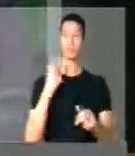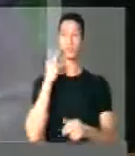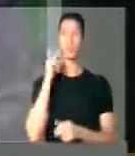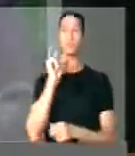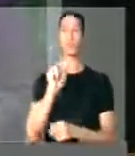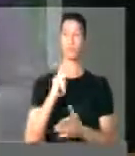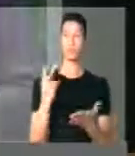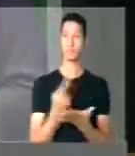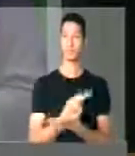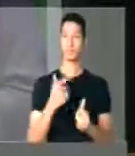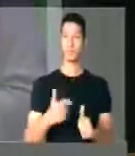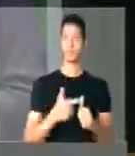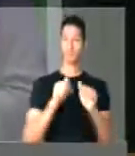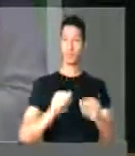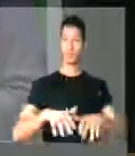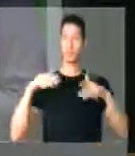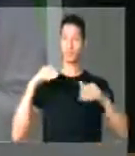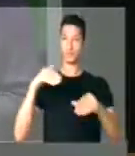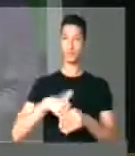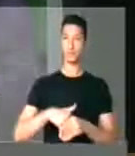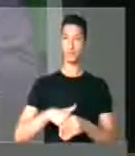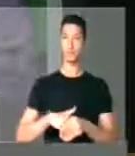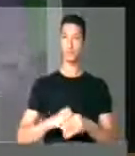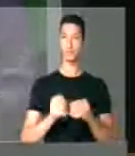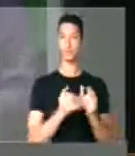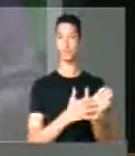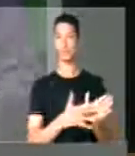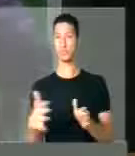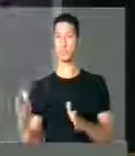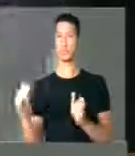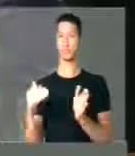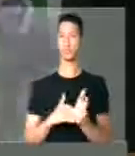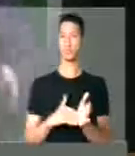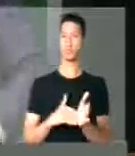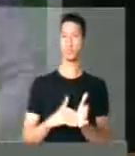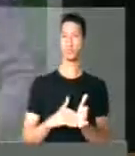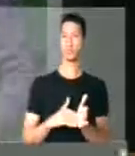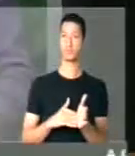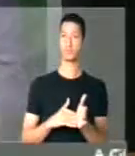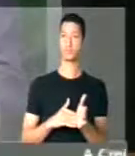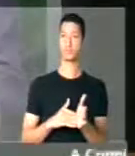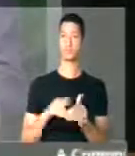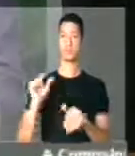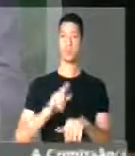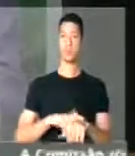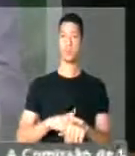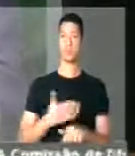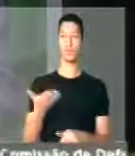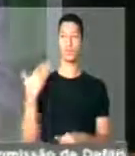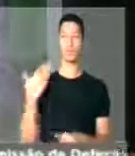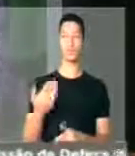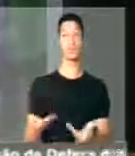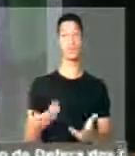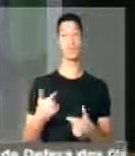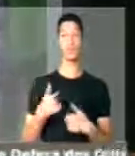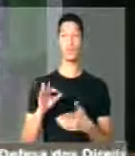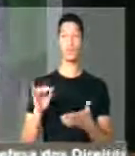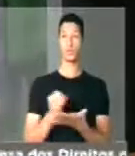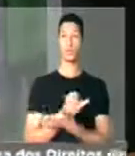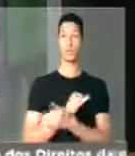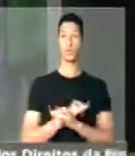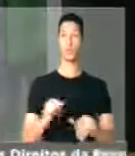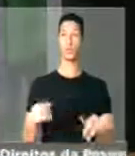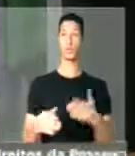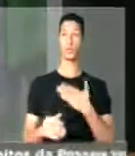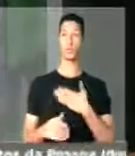se realizasse primeiro uma sessão de votação que se estendeu até há bem pouco tempo atrás. Então, eu